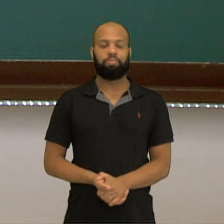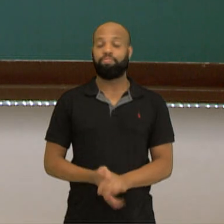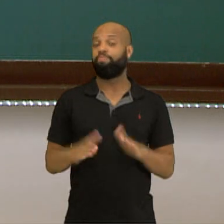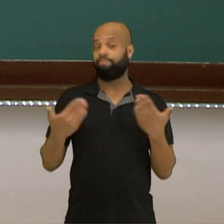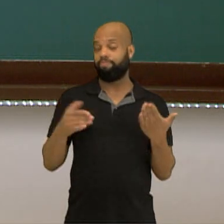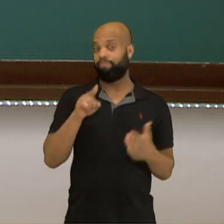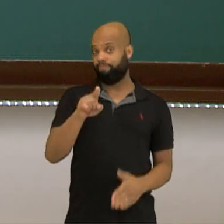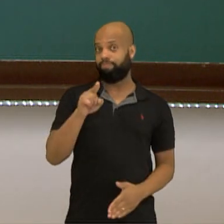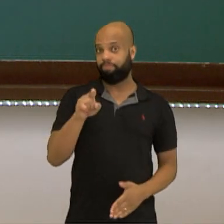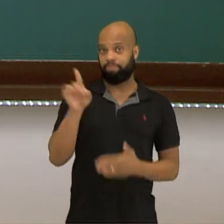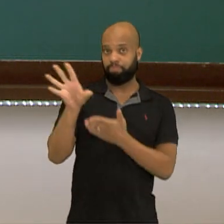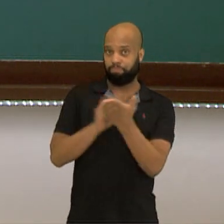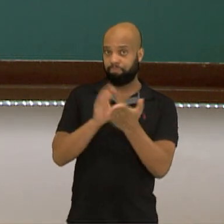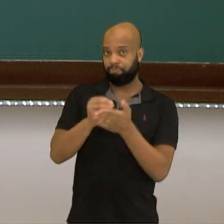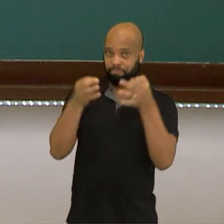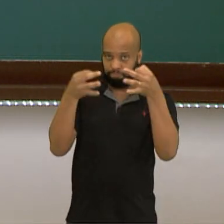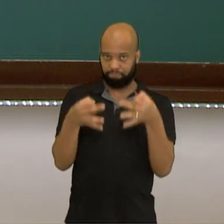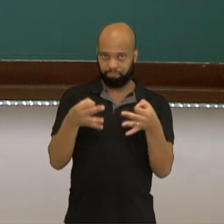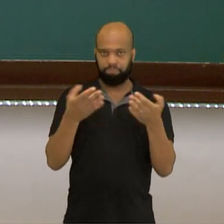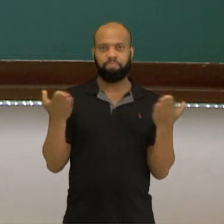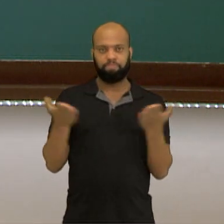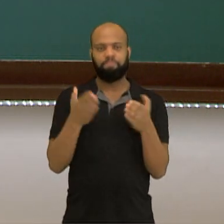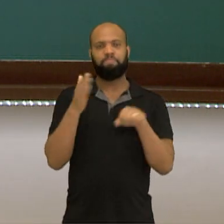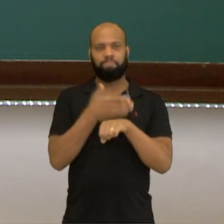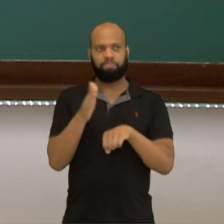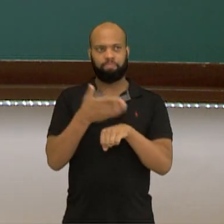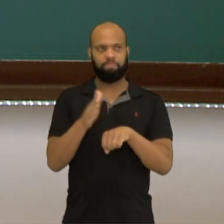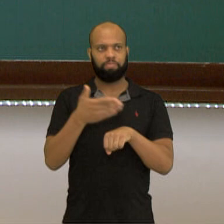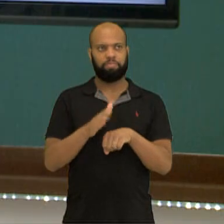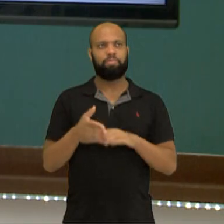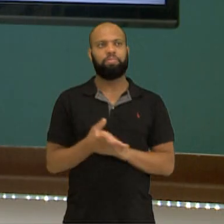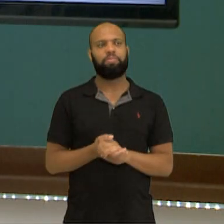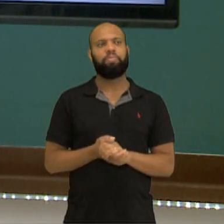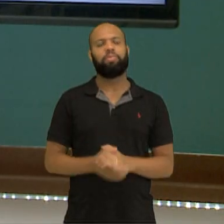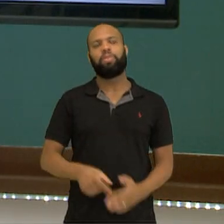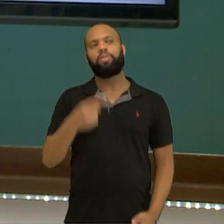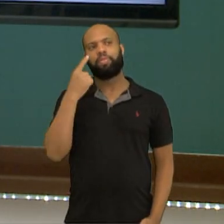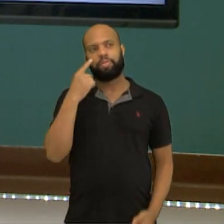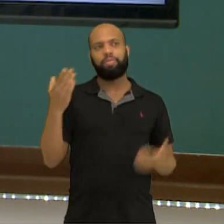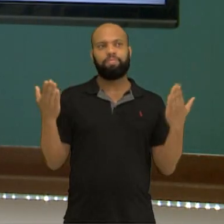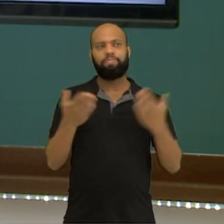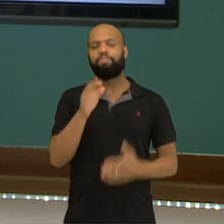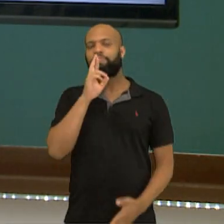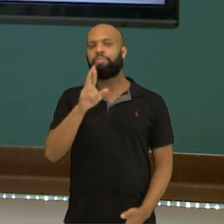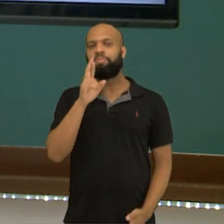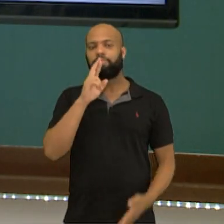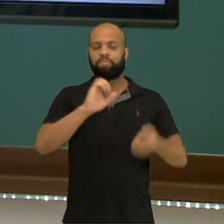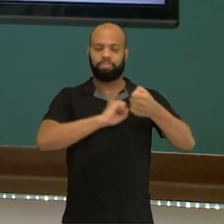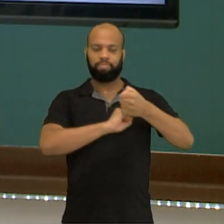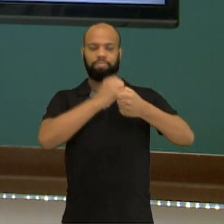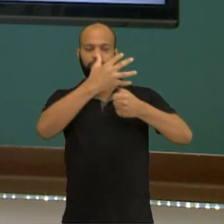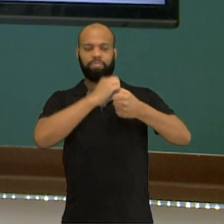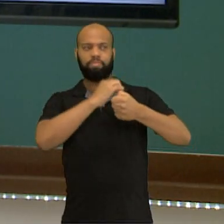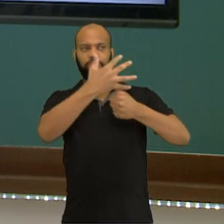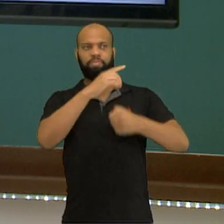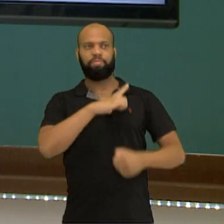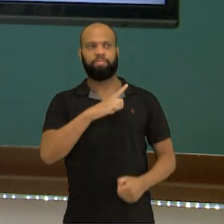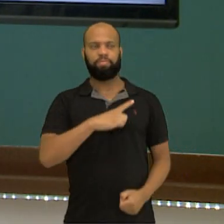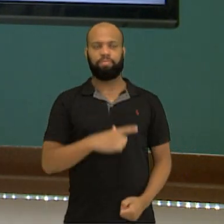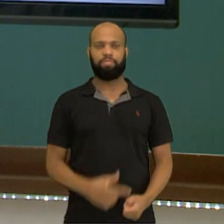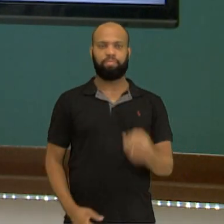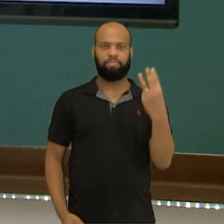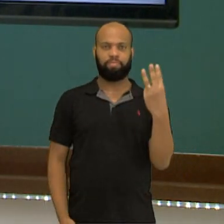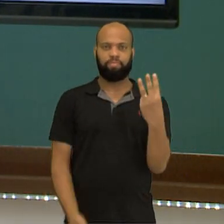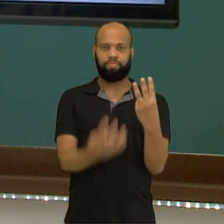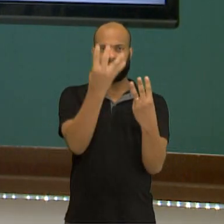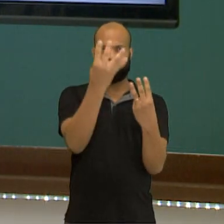E aí, tudo certo? Vamos praticar um pouco. Vamos resolver essas potenciações. 3 à